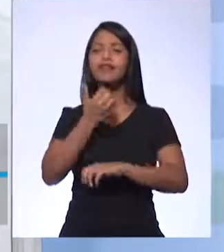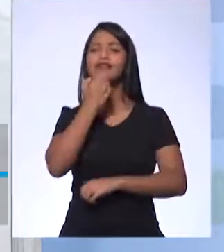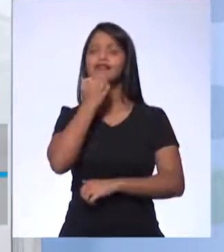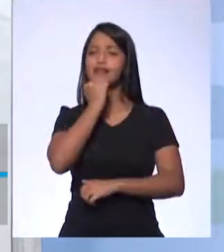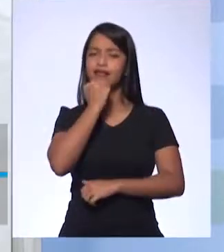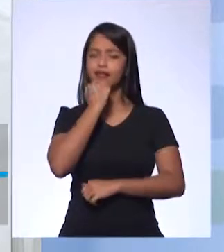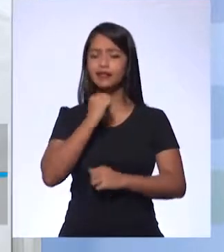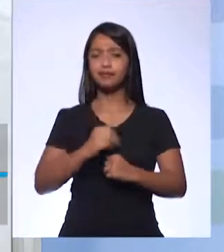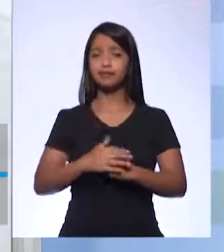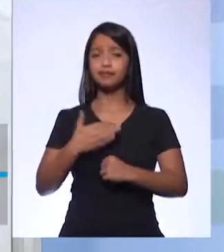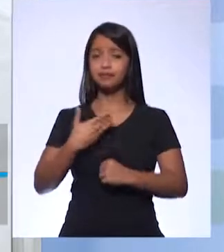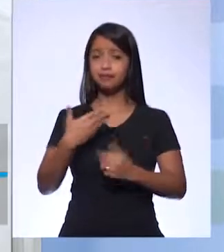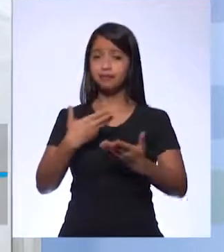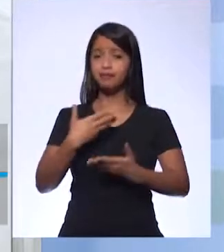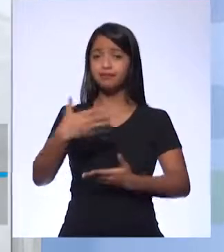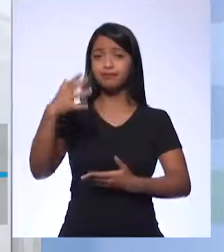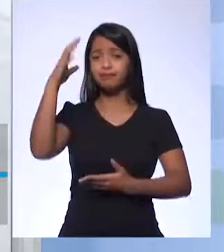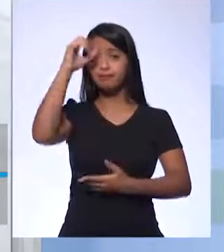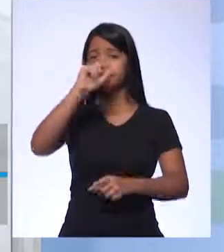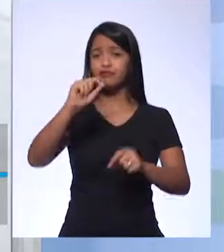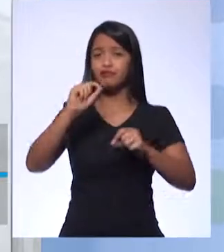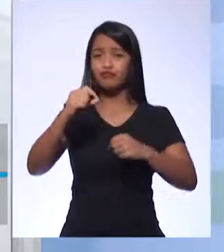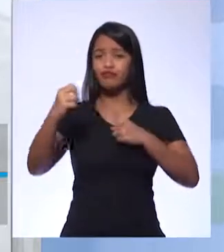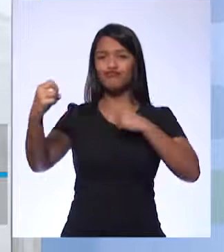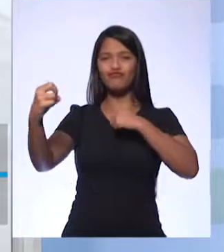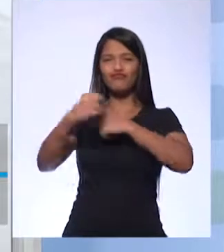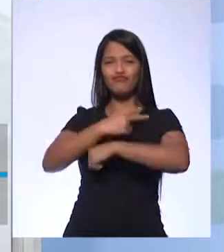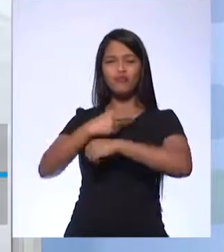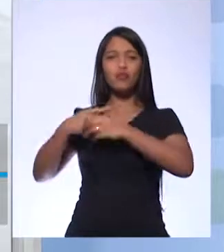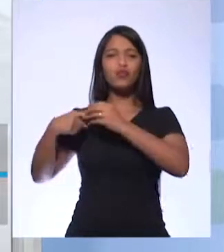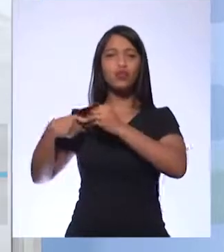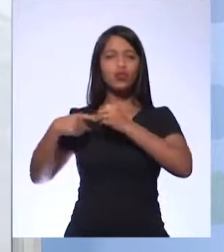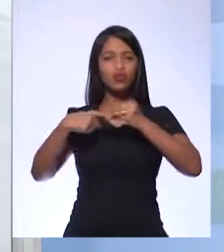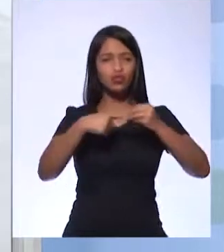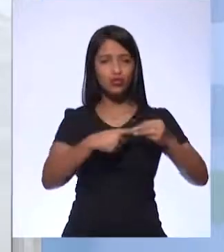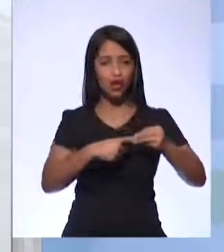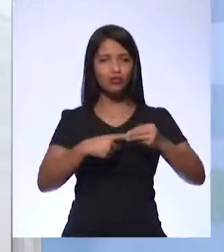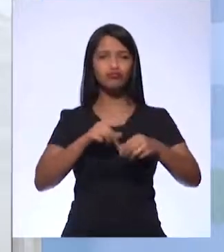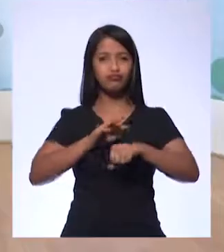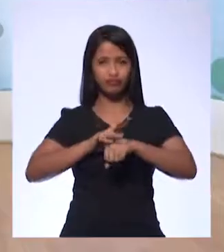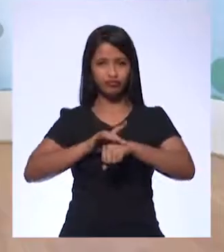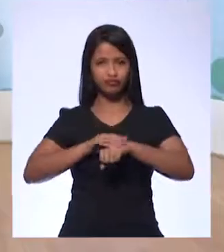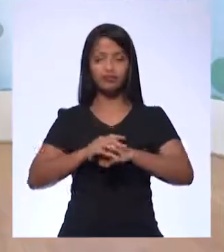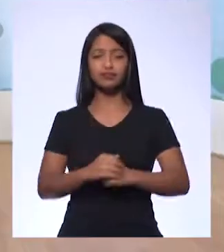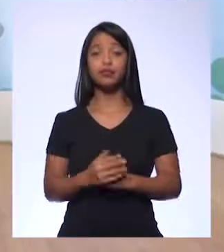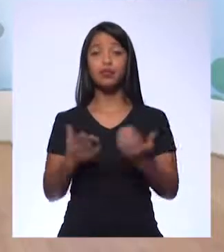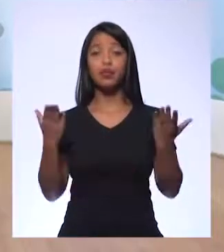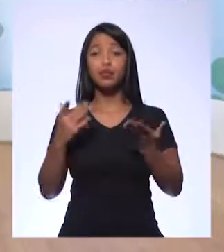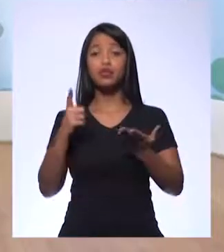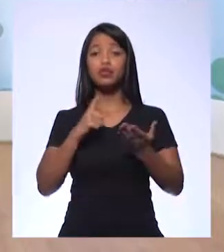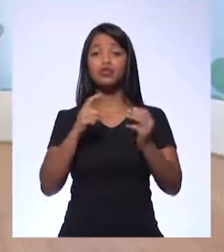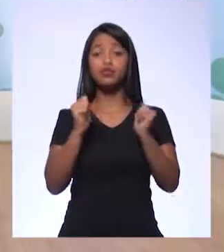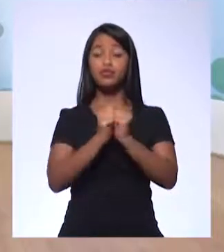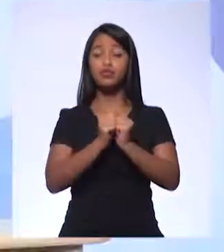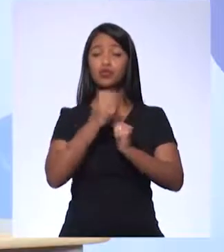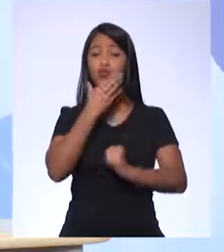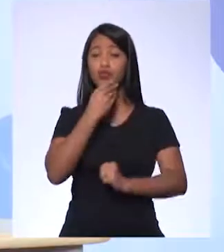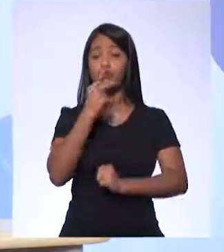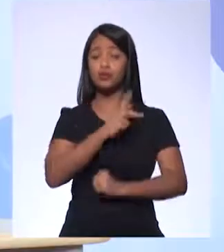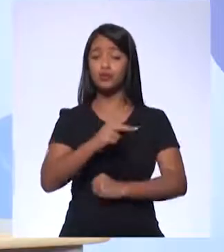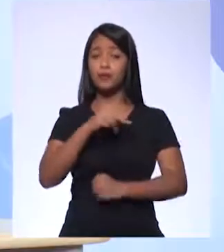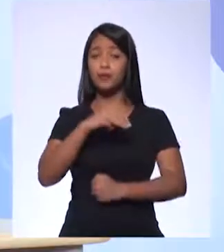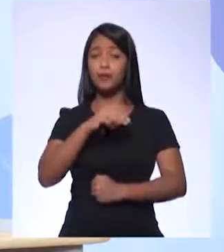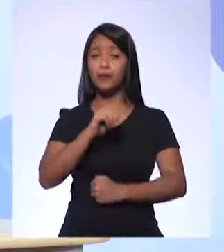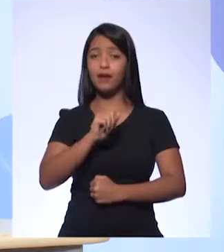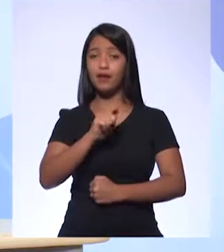sobre infecções por protozoários. Comigo está aqui o professor Magno para fazer as interações. Oi, galera,